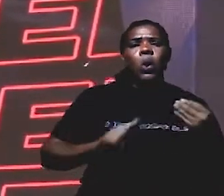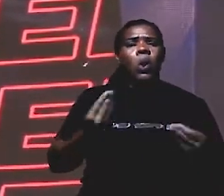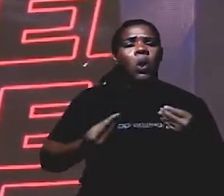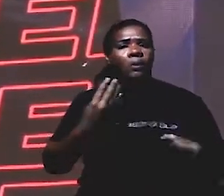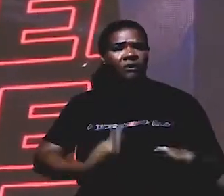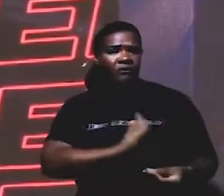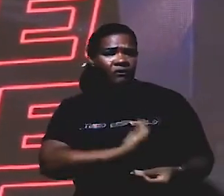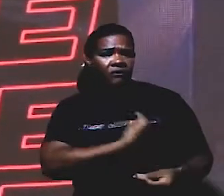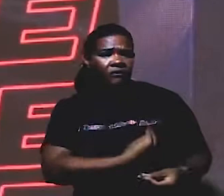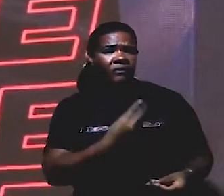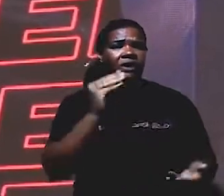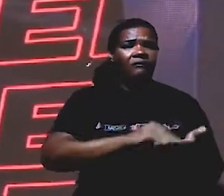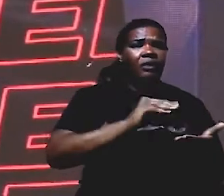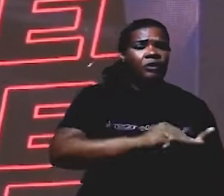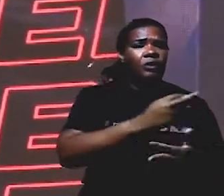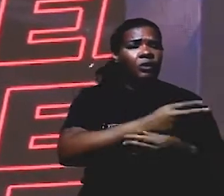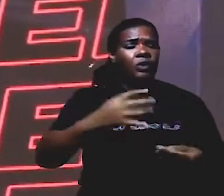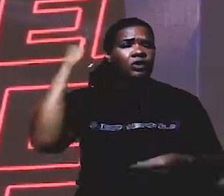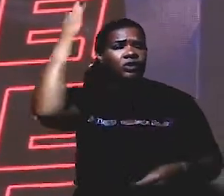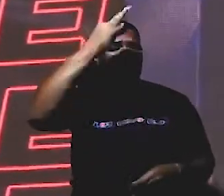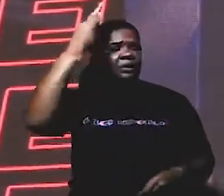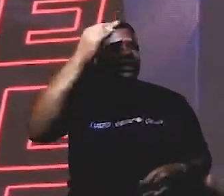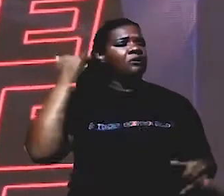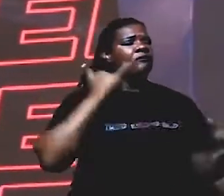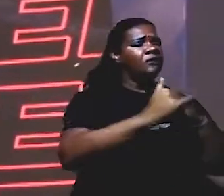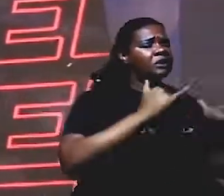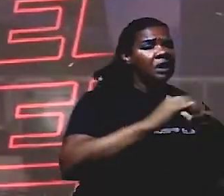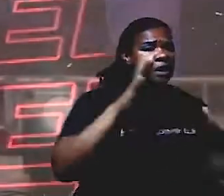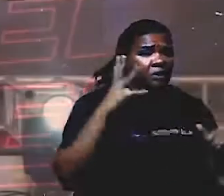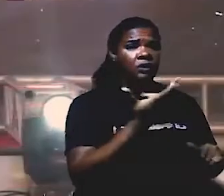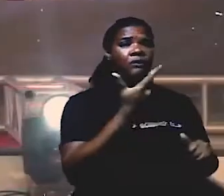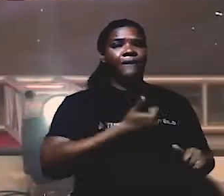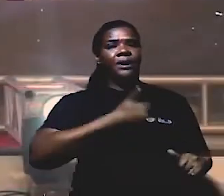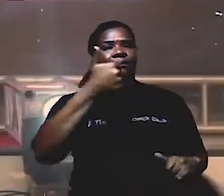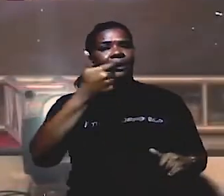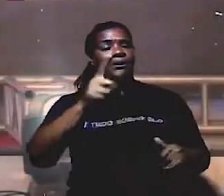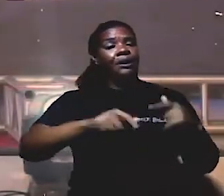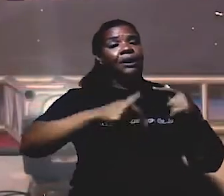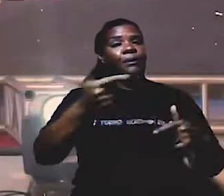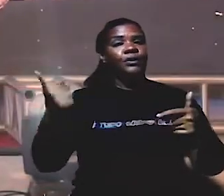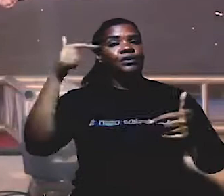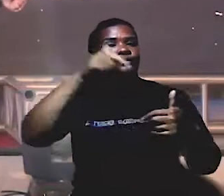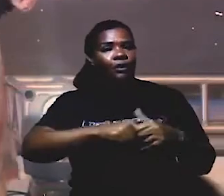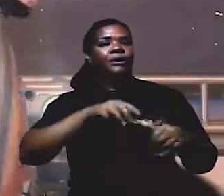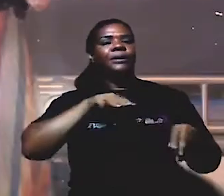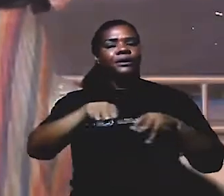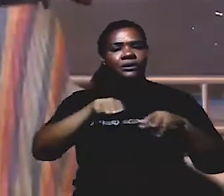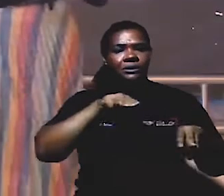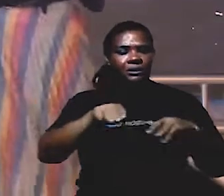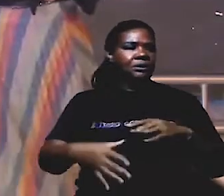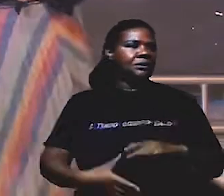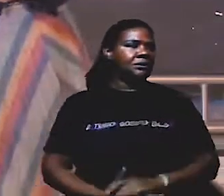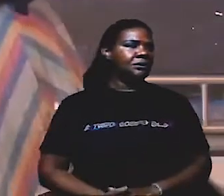com pendência. O Espírito Santo está dizendo: resolva as pendências e eu confirmo o teu ministério.